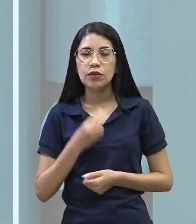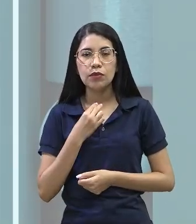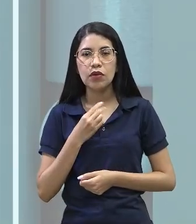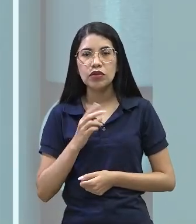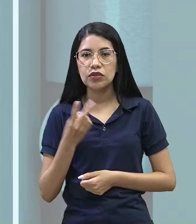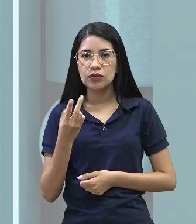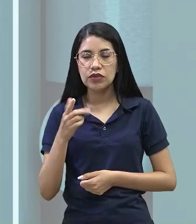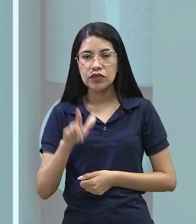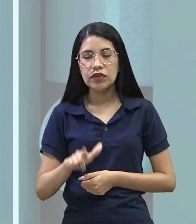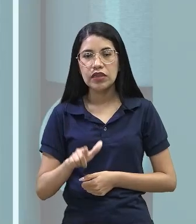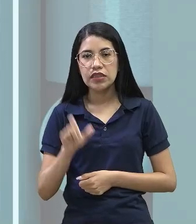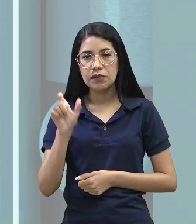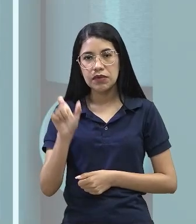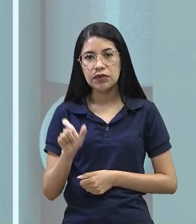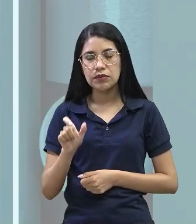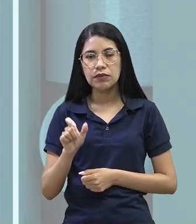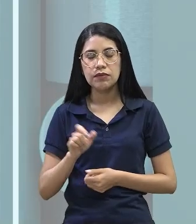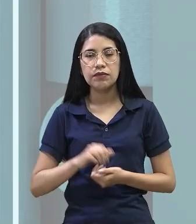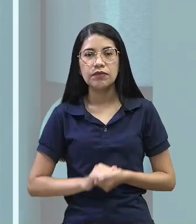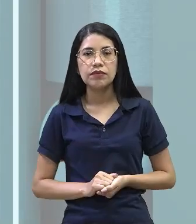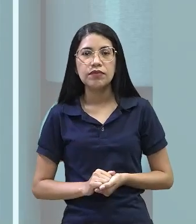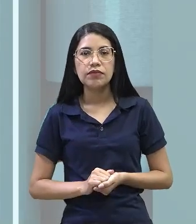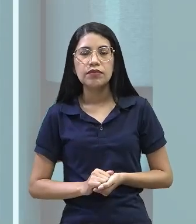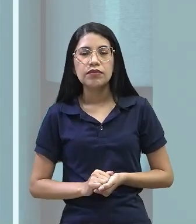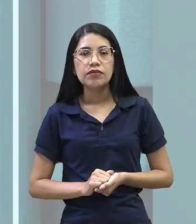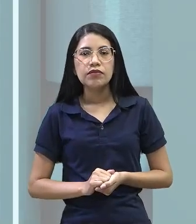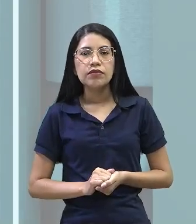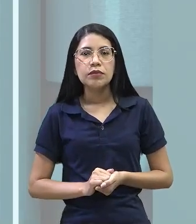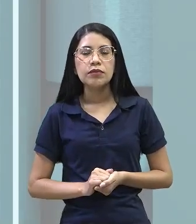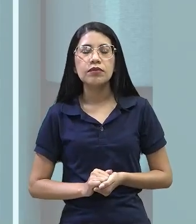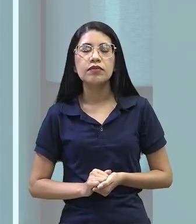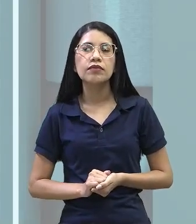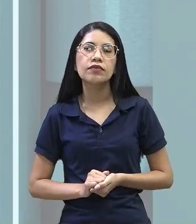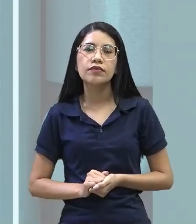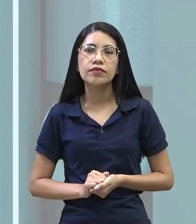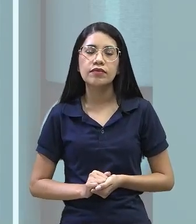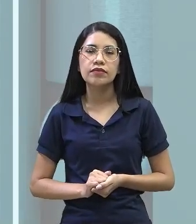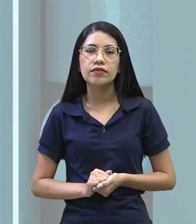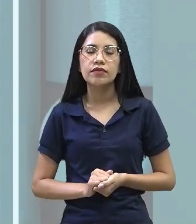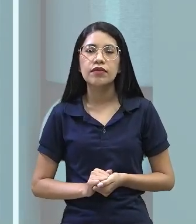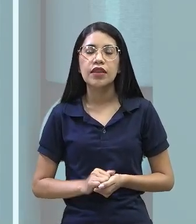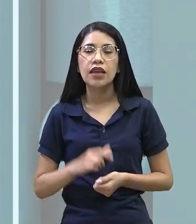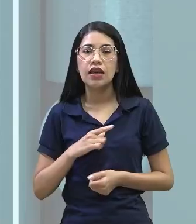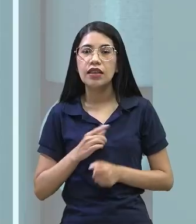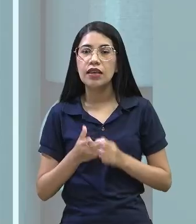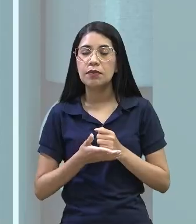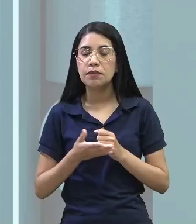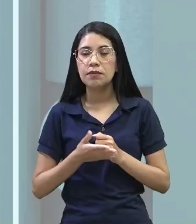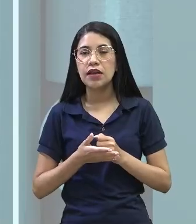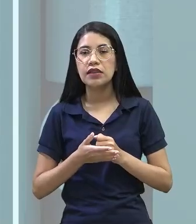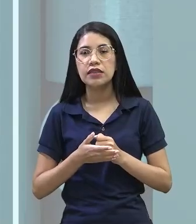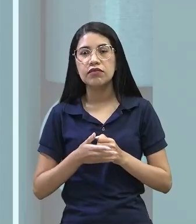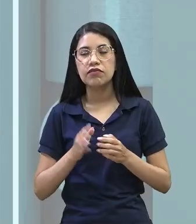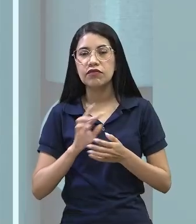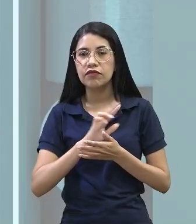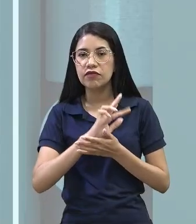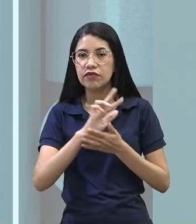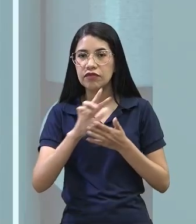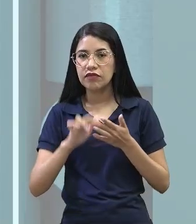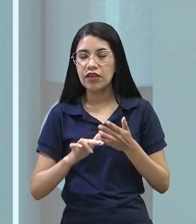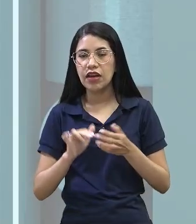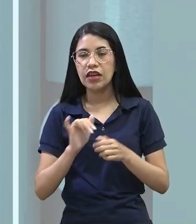toques consecutivos. E aí existem os fundamentos do saque, da